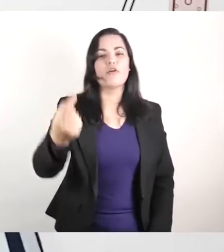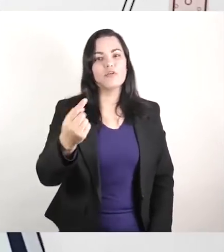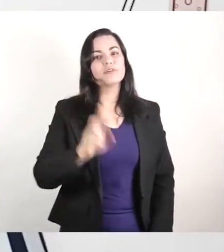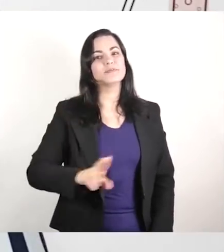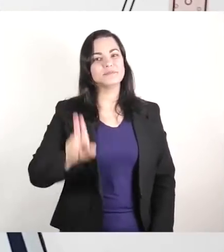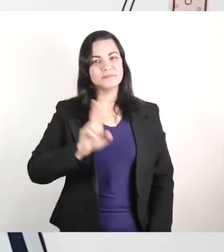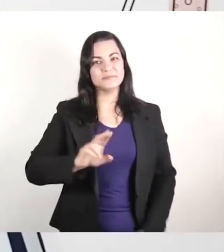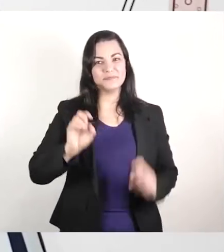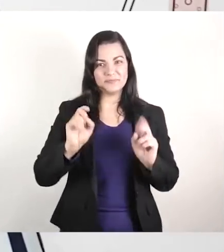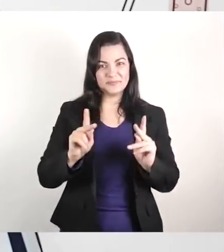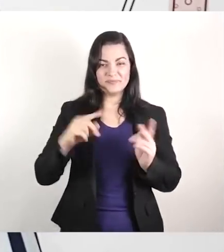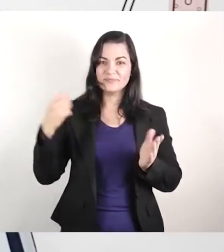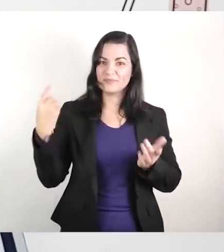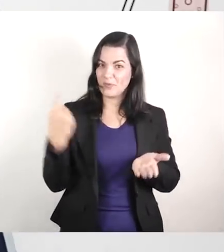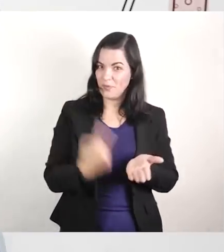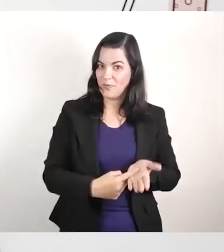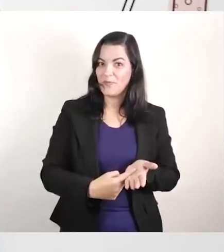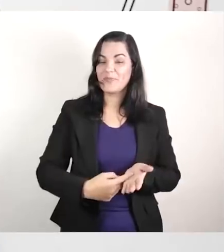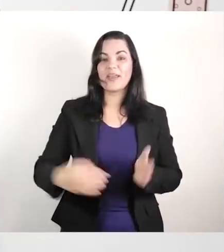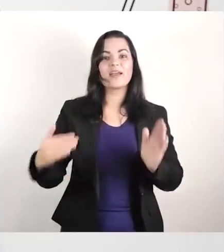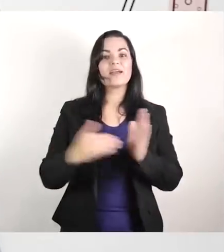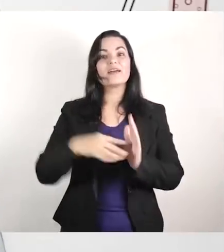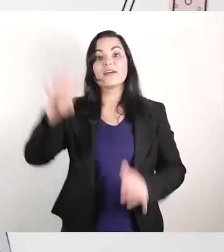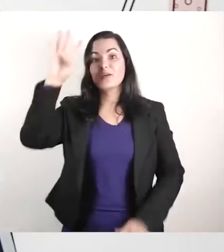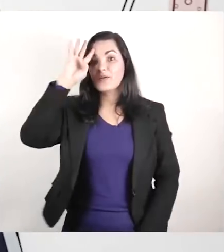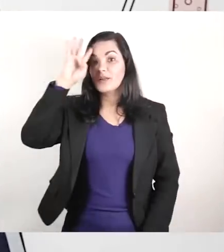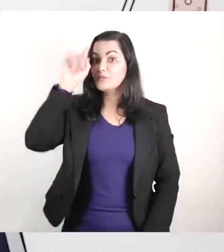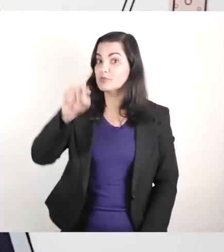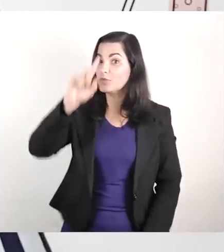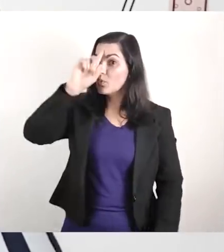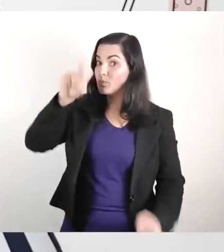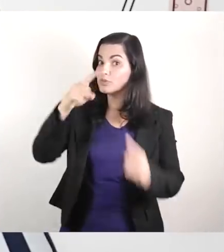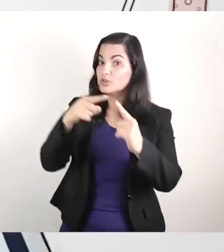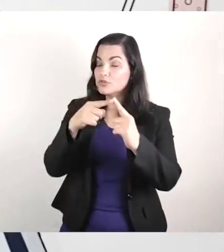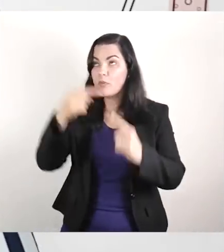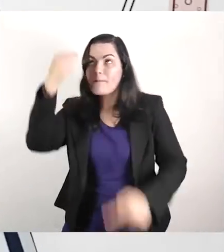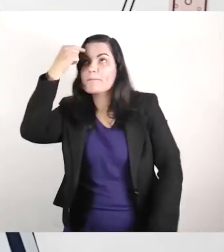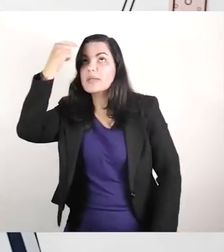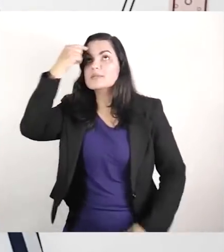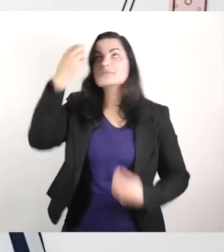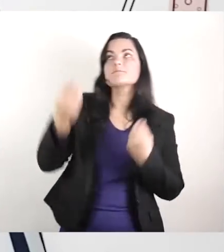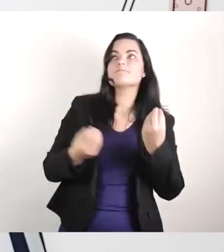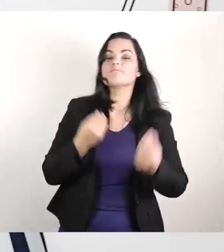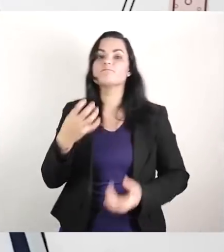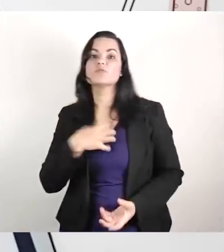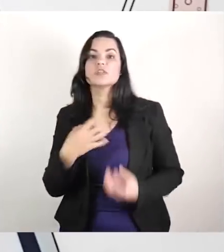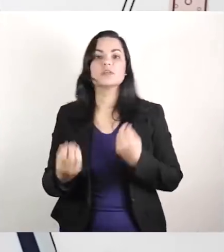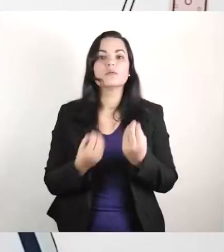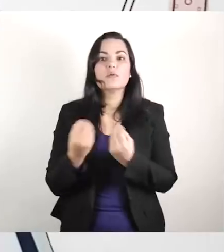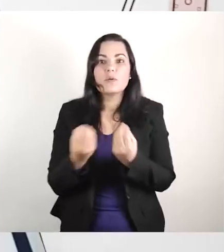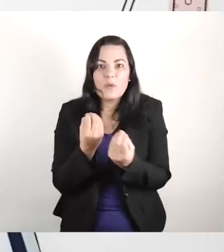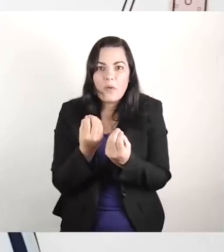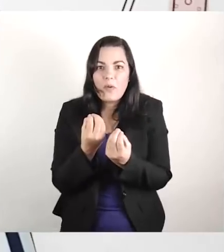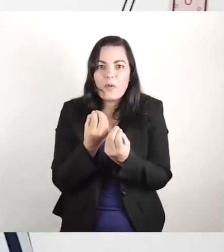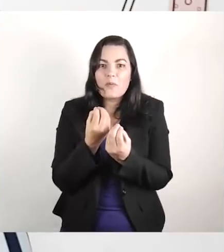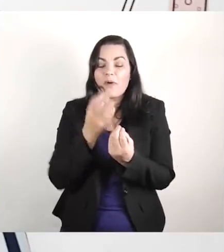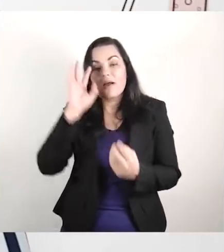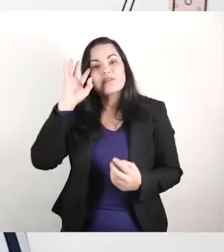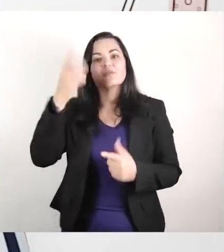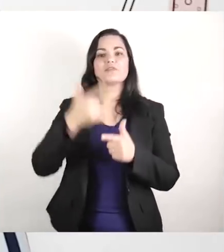Então, até quarta-feira, você tem a missão de elaborar aí uma hipótese, bolar